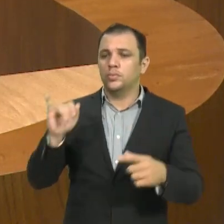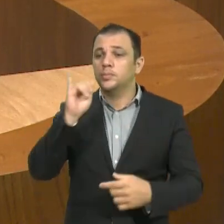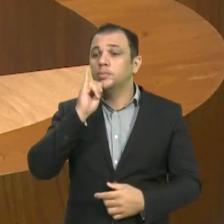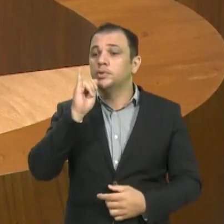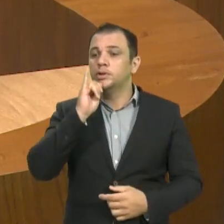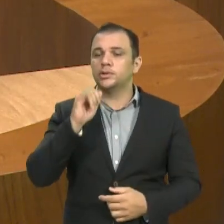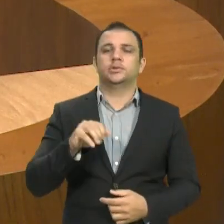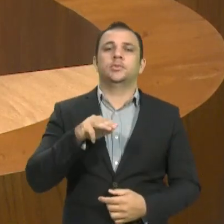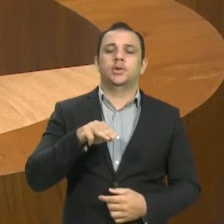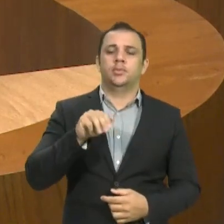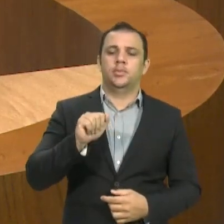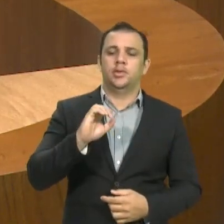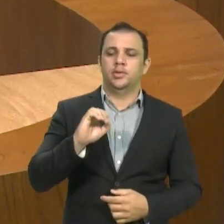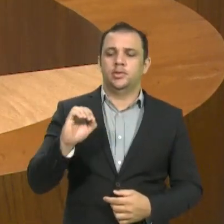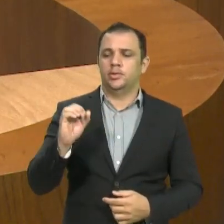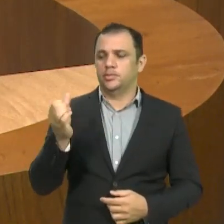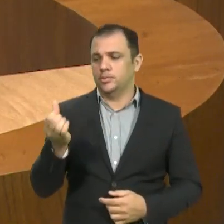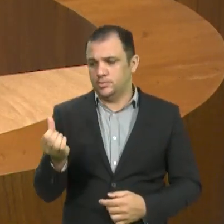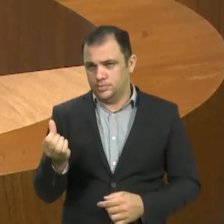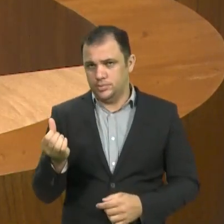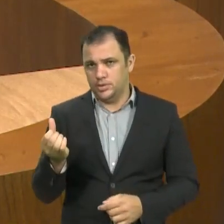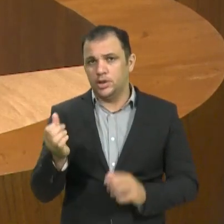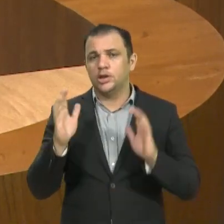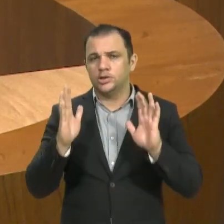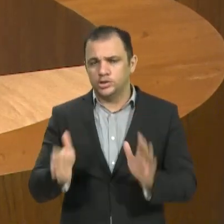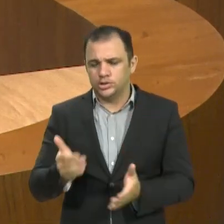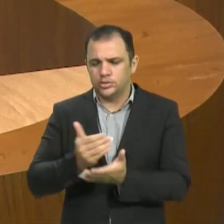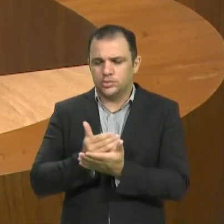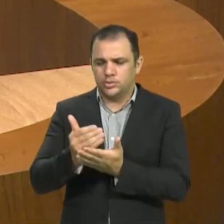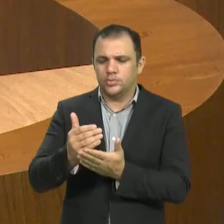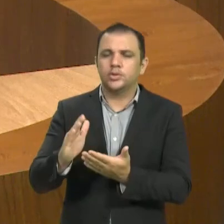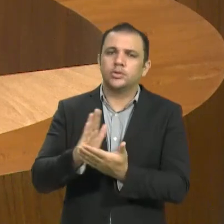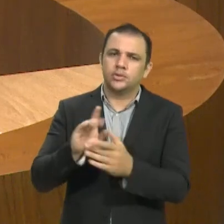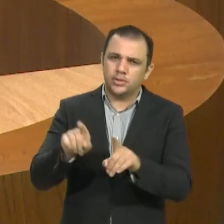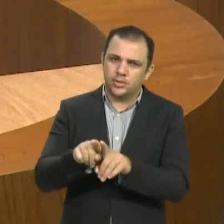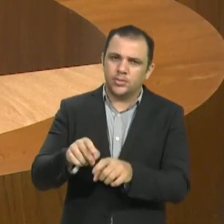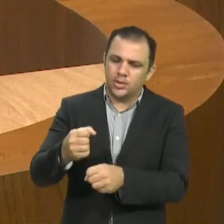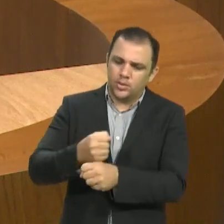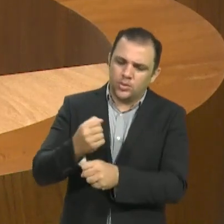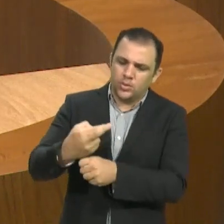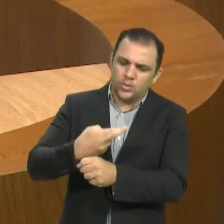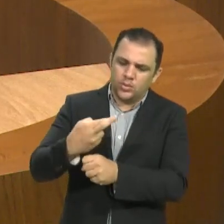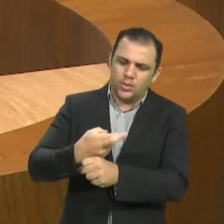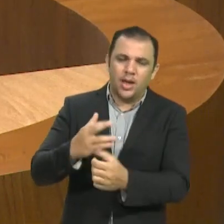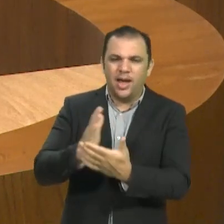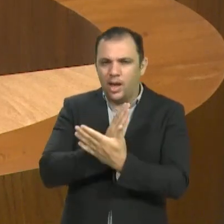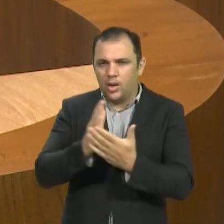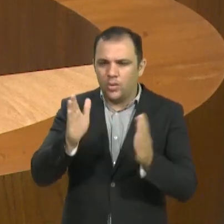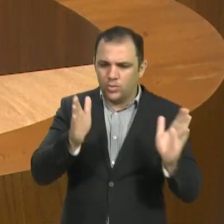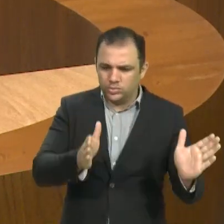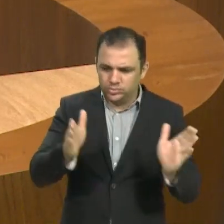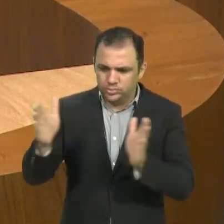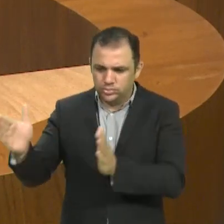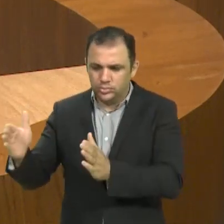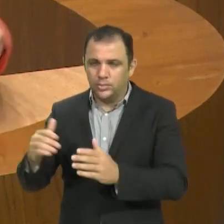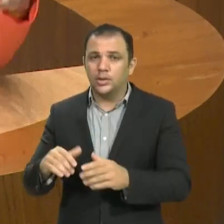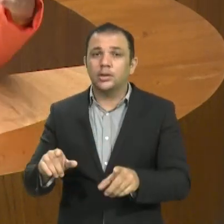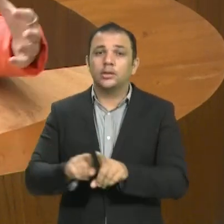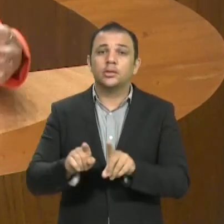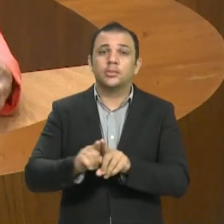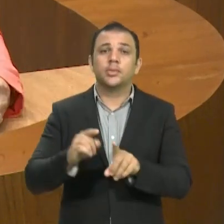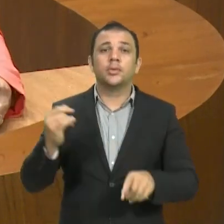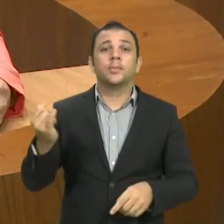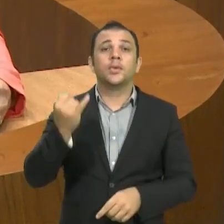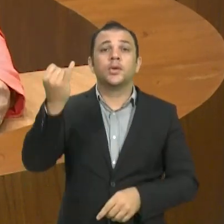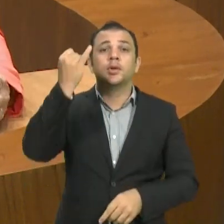Ricardo Arruda, que já iniciou também alguns trechos, da importância das nossas estradas, né, que